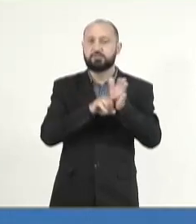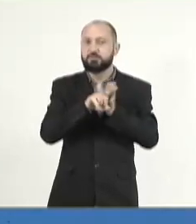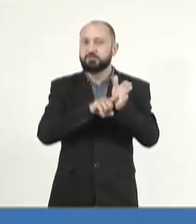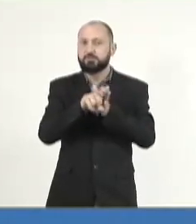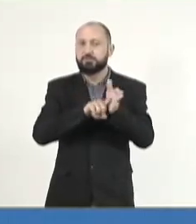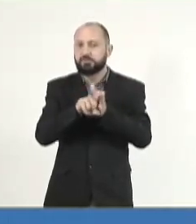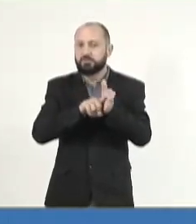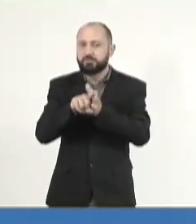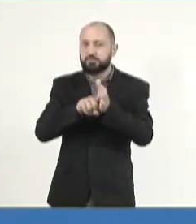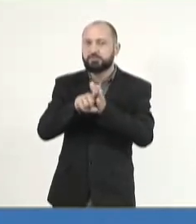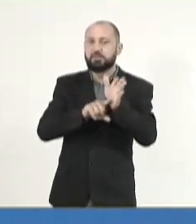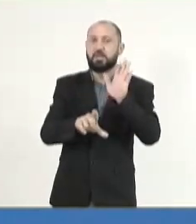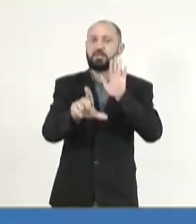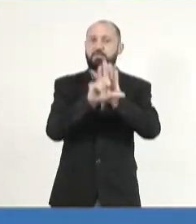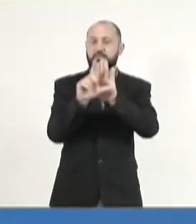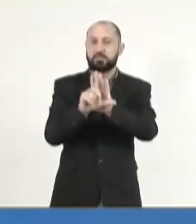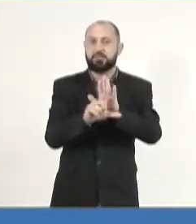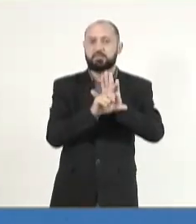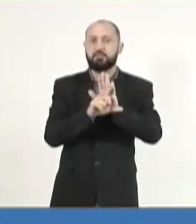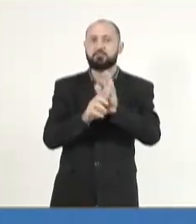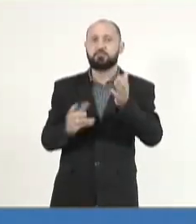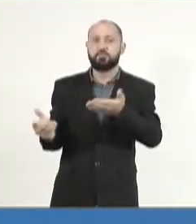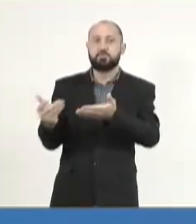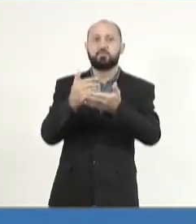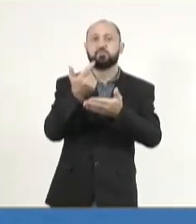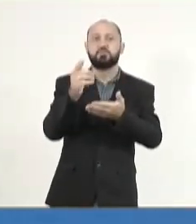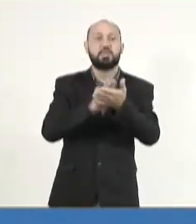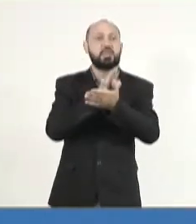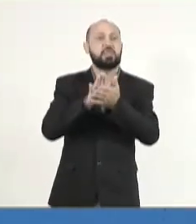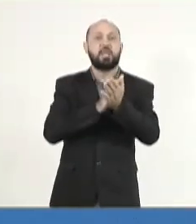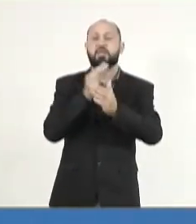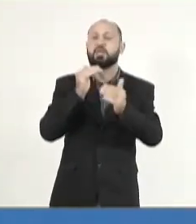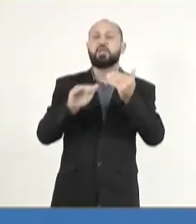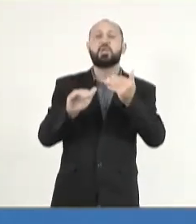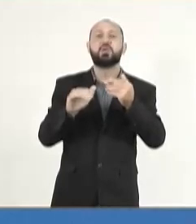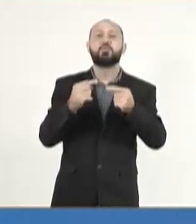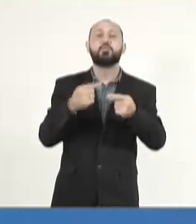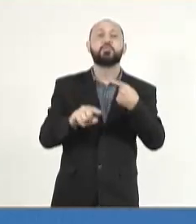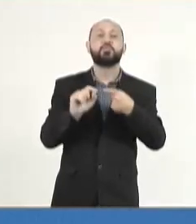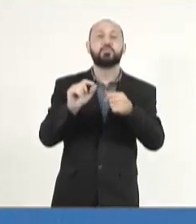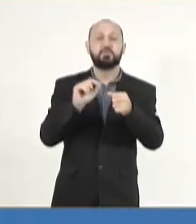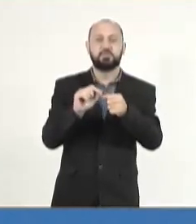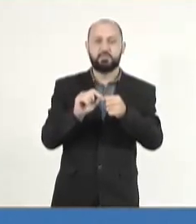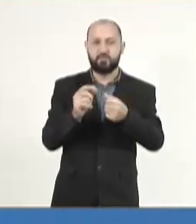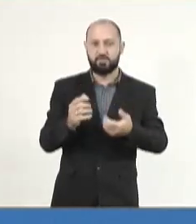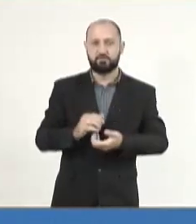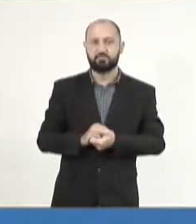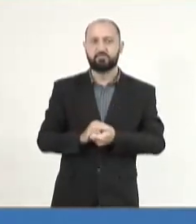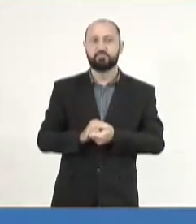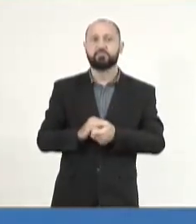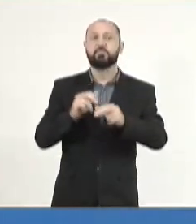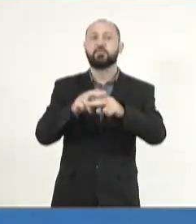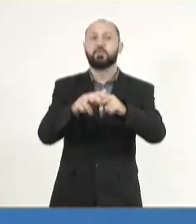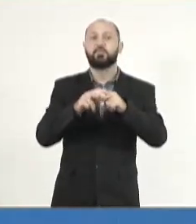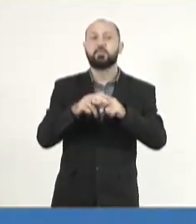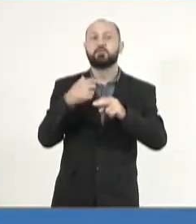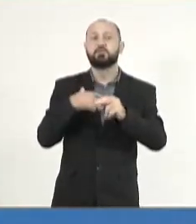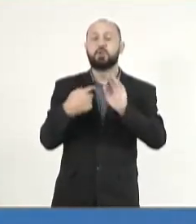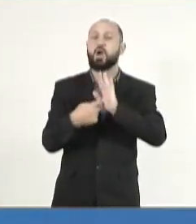busca, né, na legislação e não encontramos impedimento legal para que isso possa ser feito. Por isso,